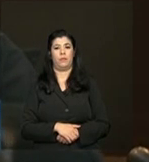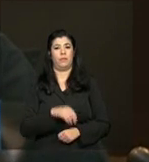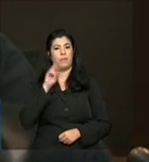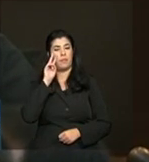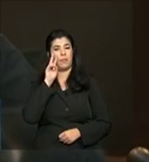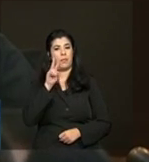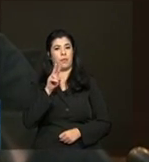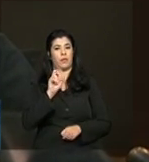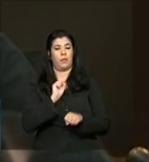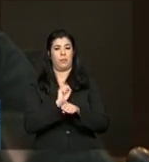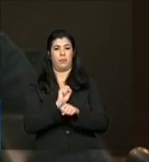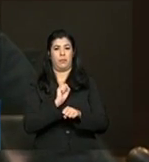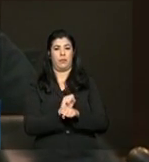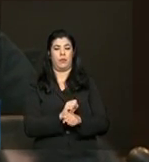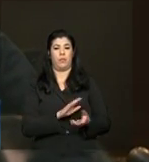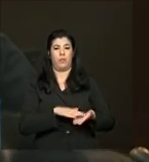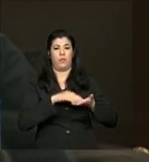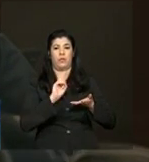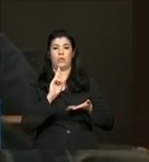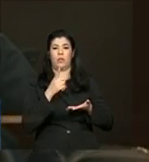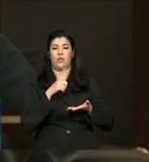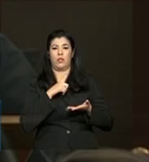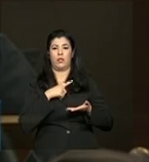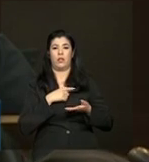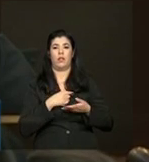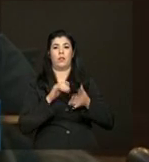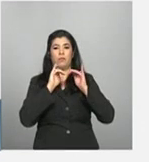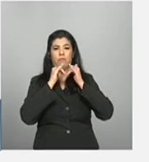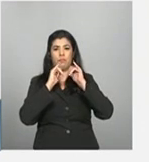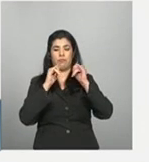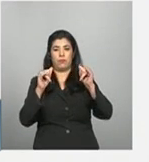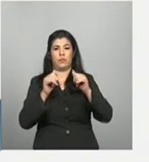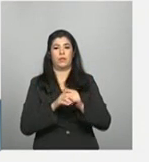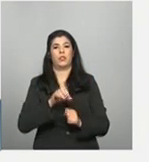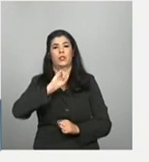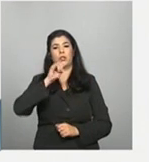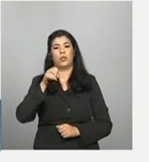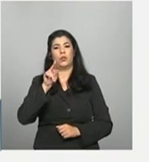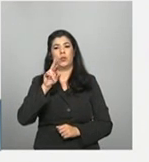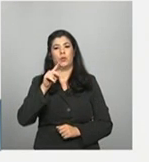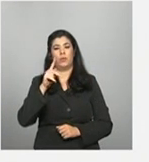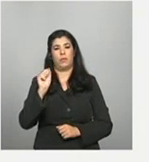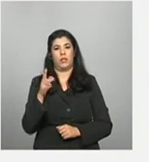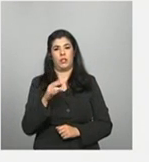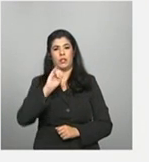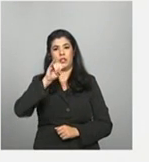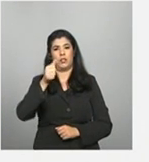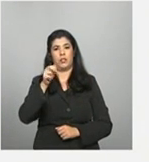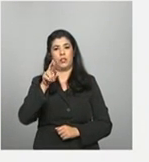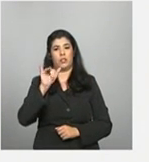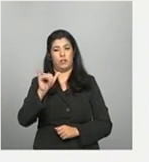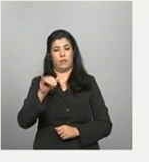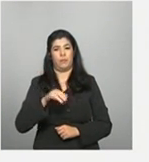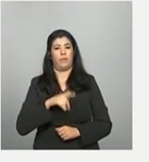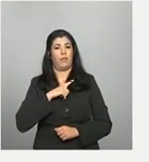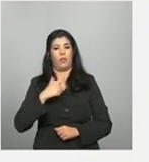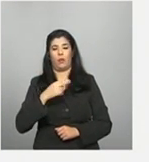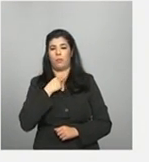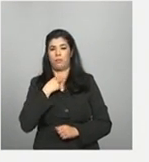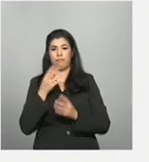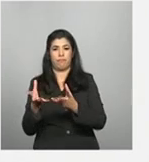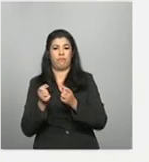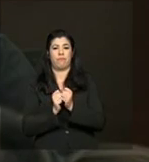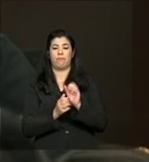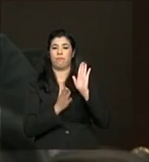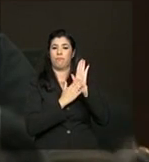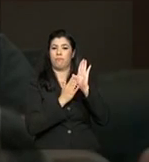Atenção para a realização do lote H, composto por linha de transmissão Jurupari-Laranjal do Jari. Não serão aceitas